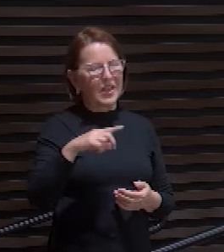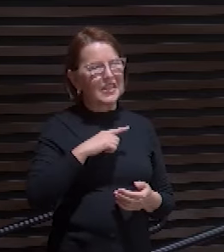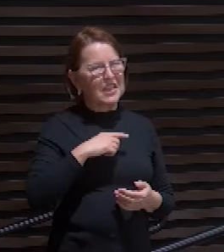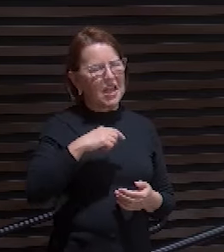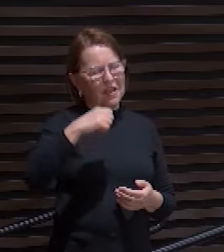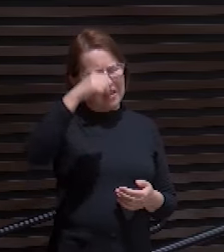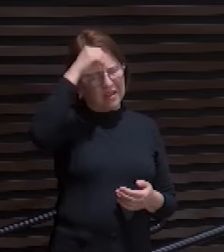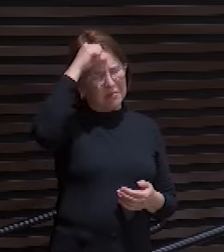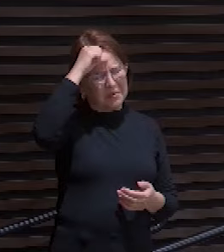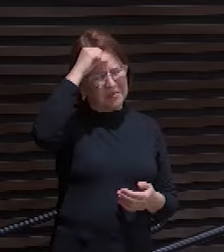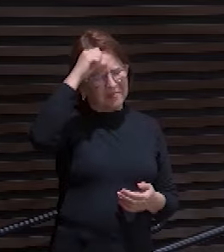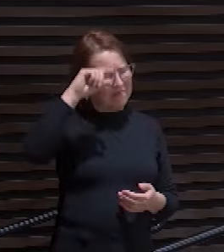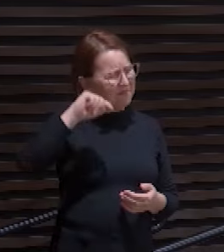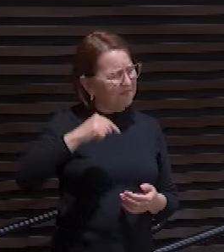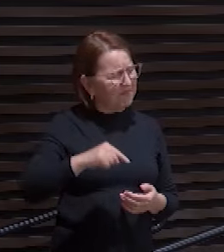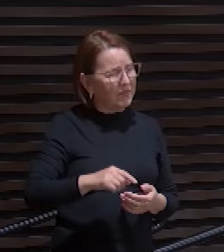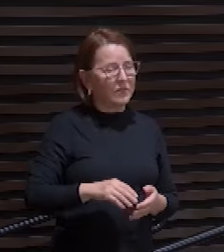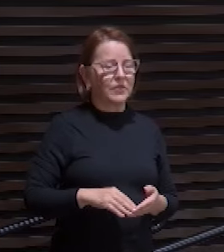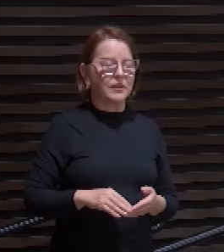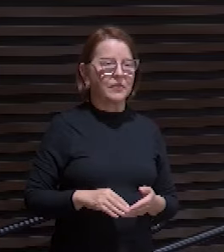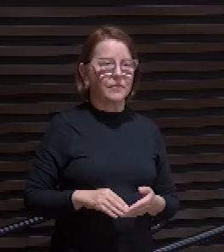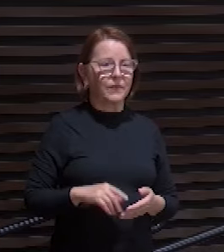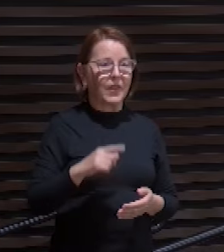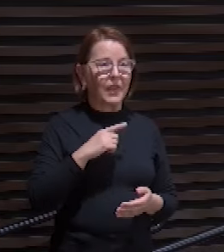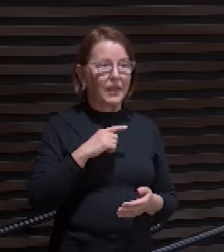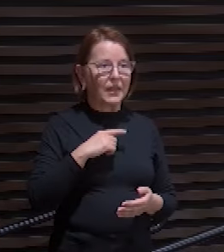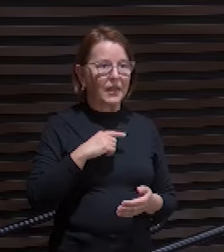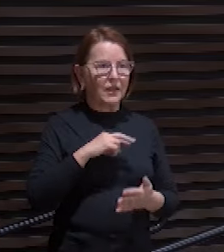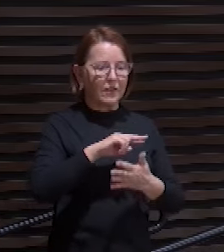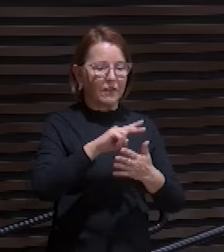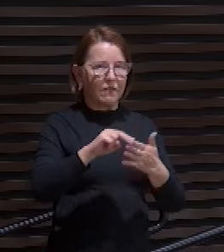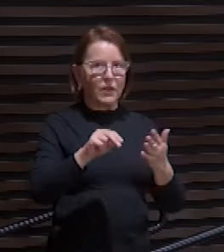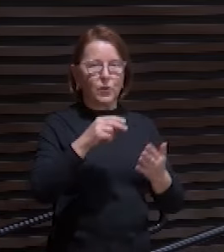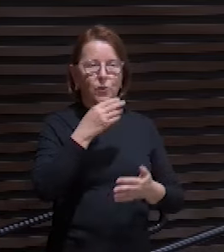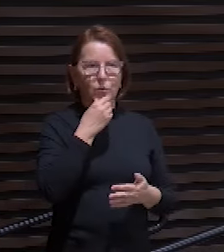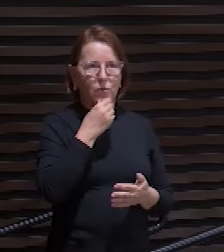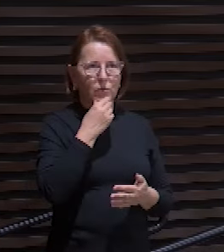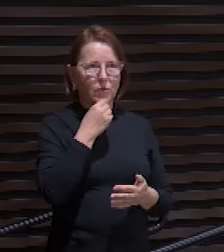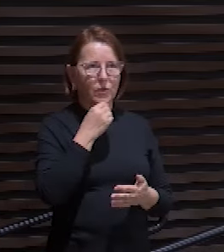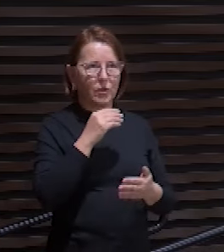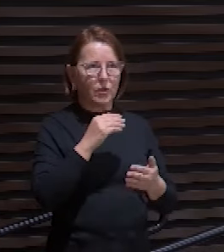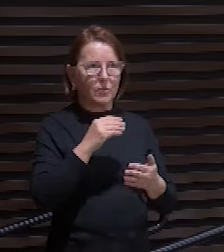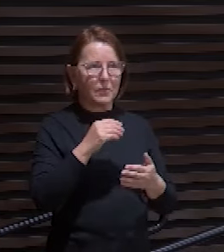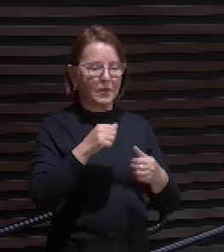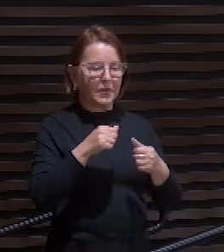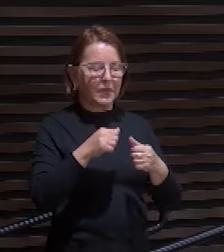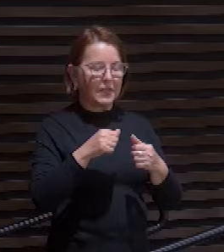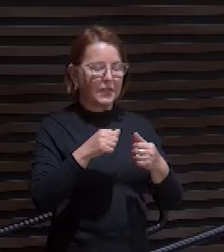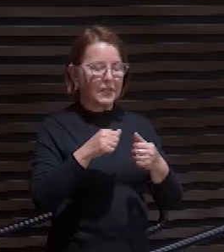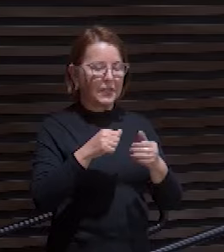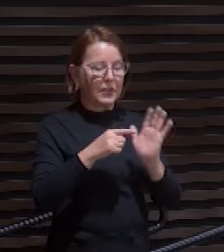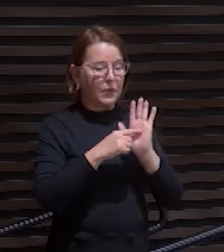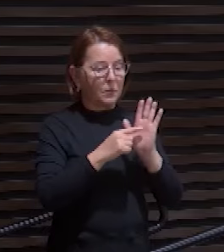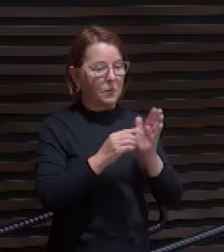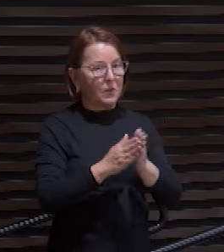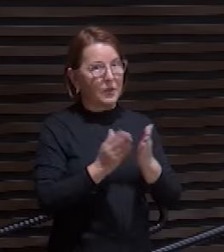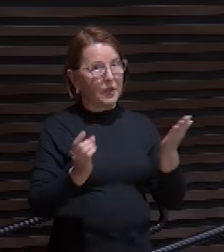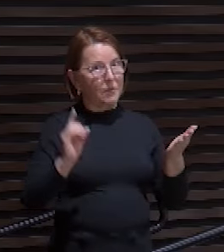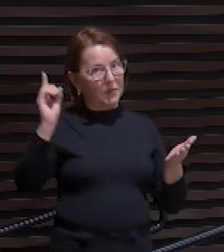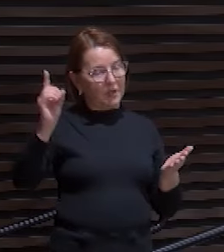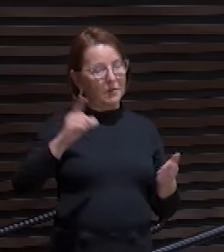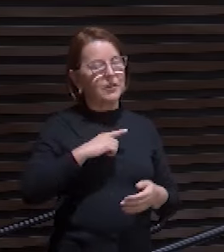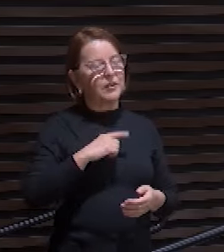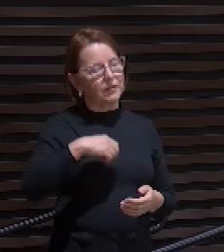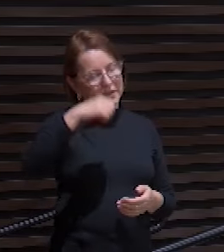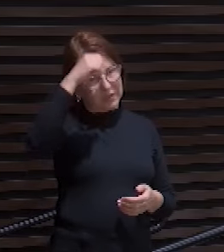Nós encontramos vários personagens bíblicos que atravessaram hoje o que nós podemos chamar de depressão. A palavra depressão você não vai